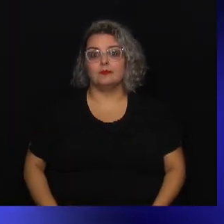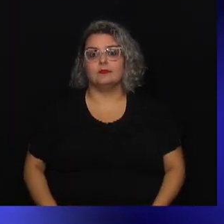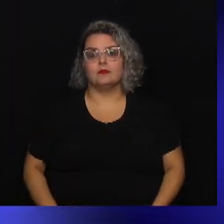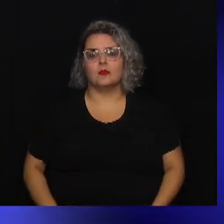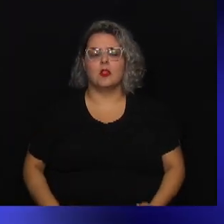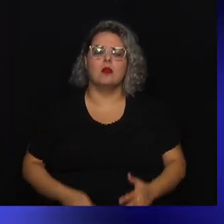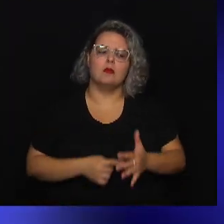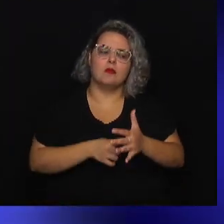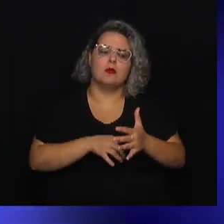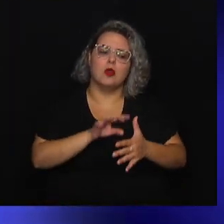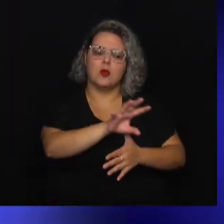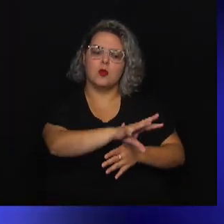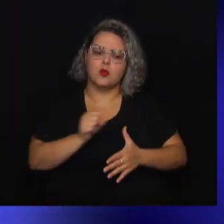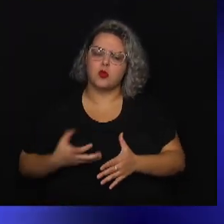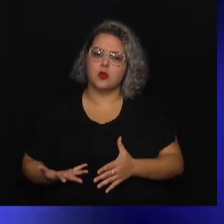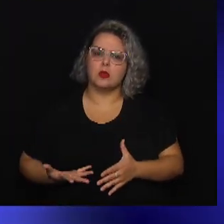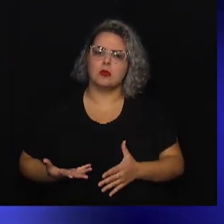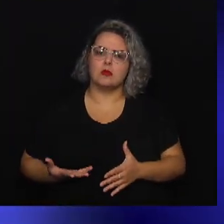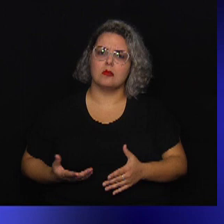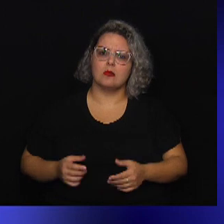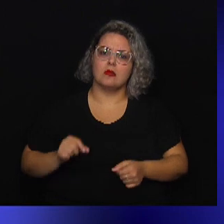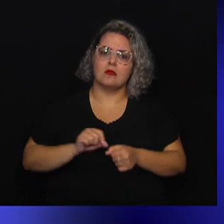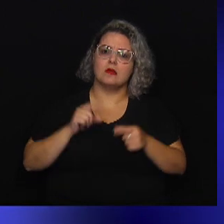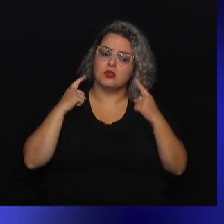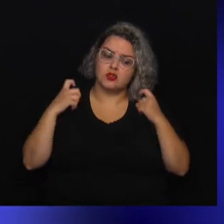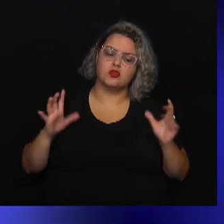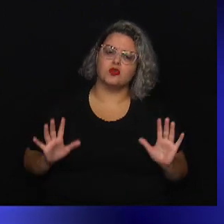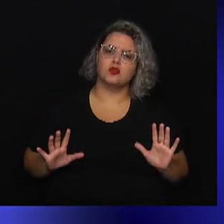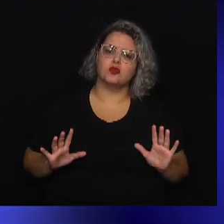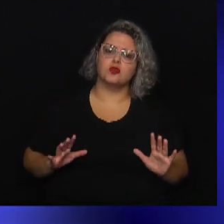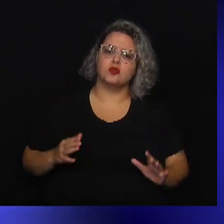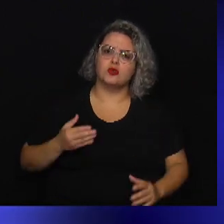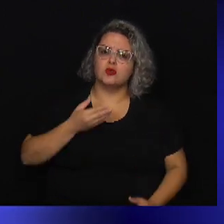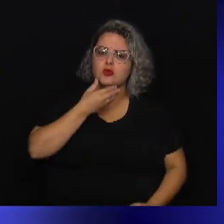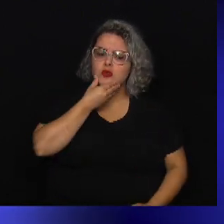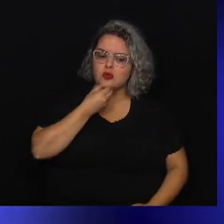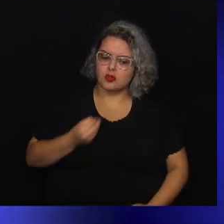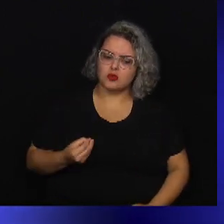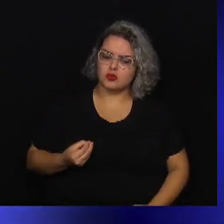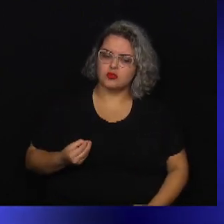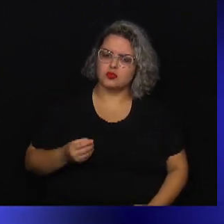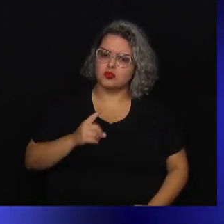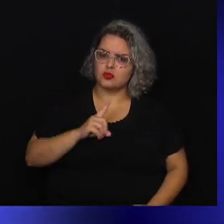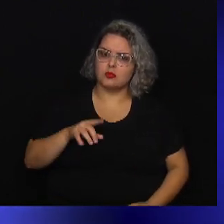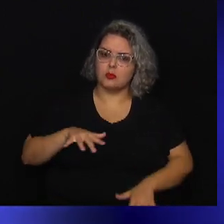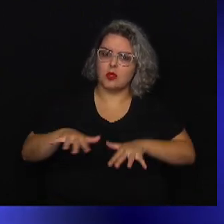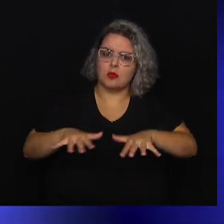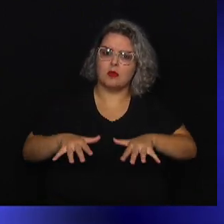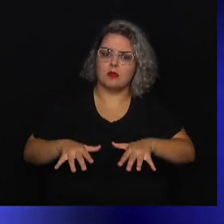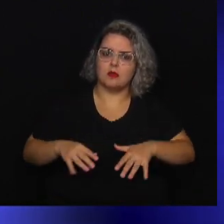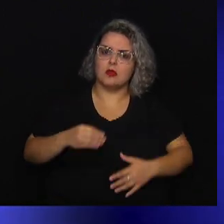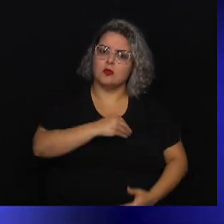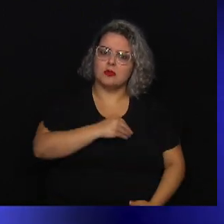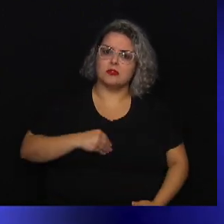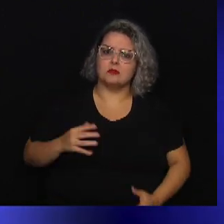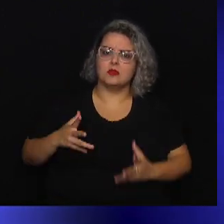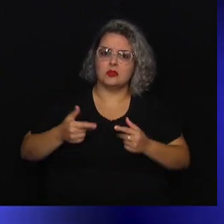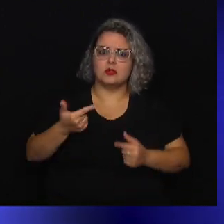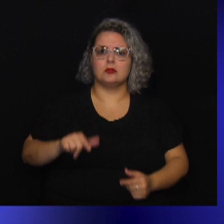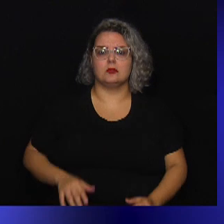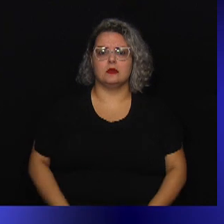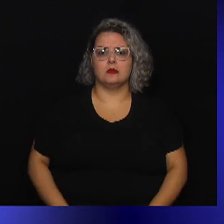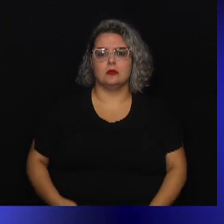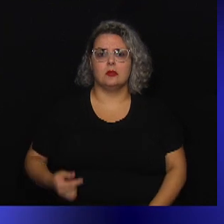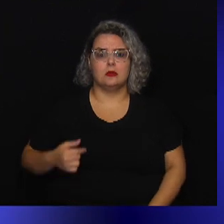senhor pra dentro, entendeu? Ela vai fazer uns barulhos e o senhor não pode se mexer, porque senão o senhor tem que fazer o exame todo de novo. Eu falei, eu não vou me